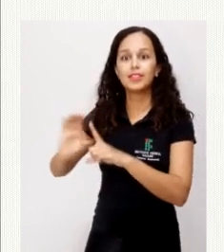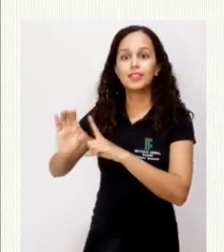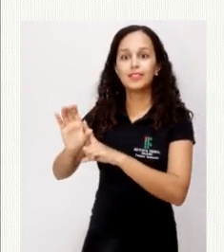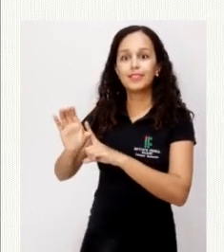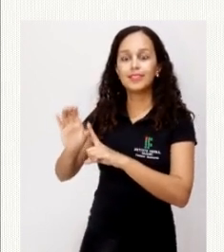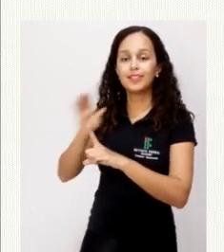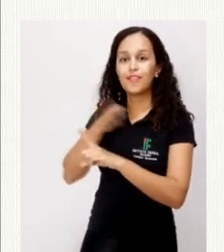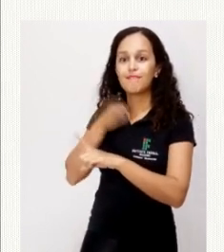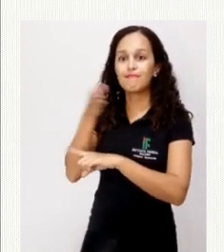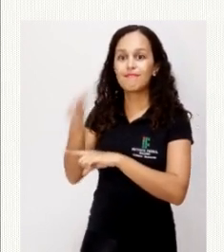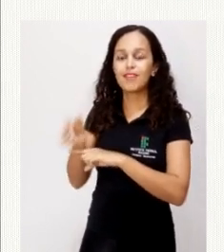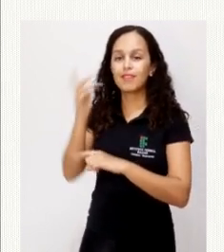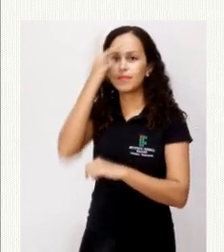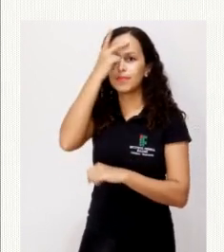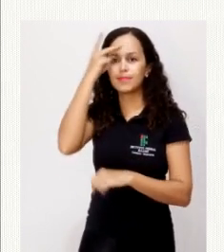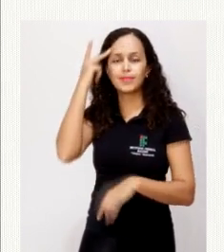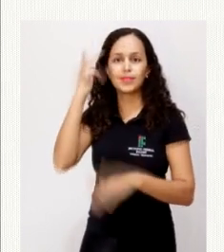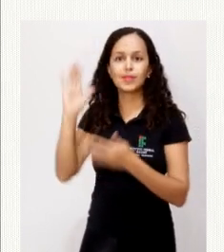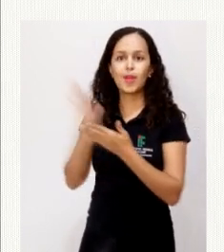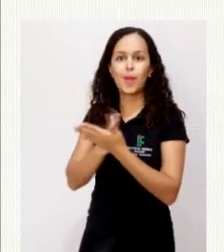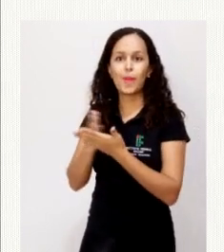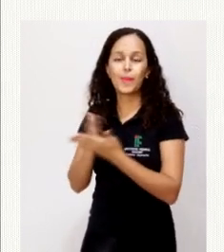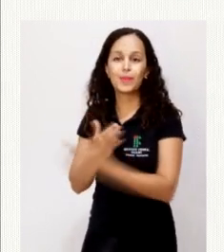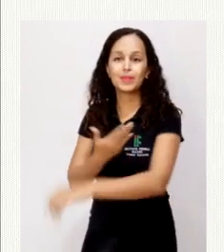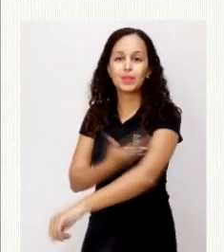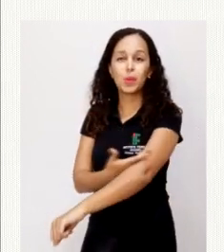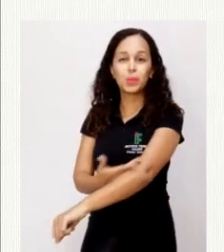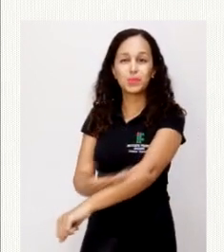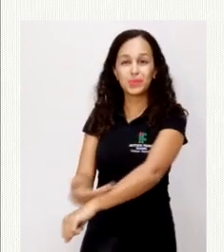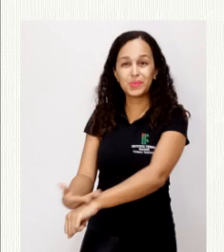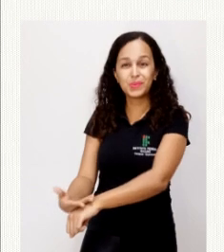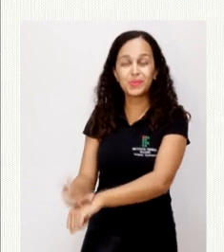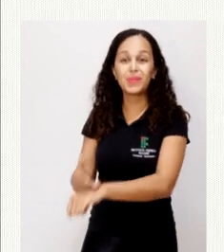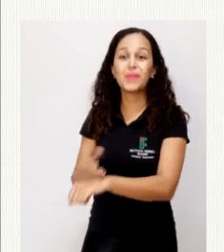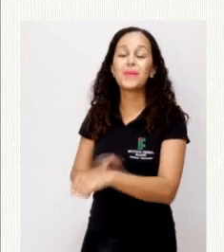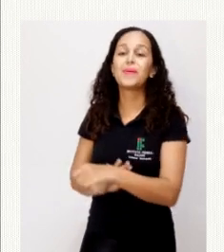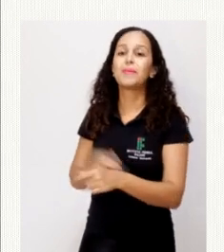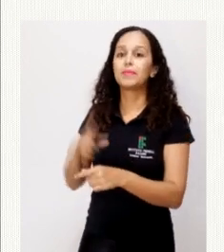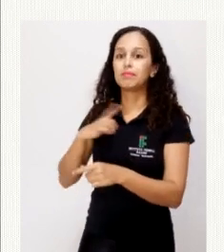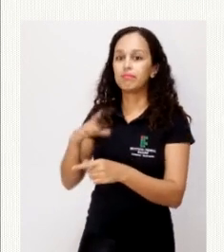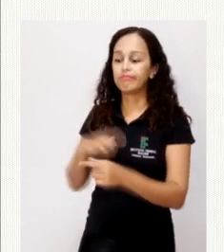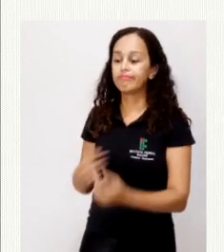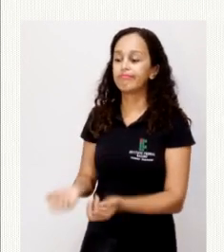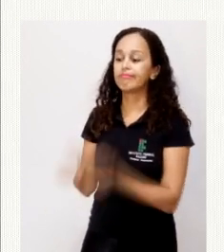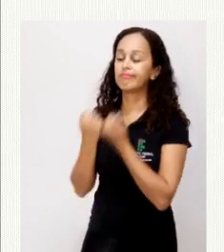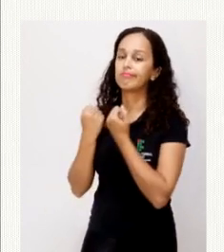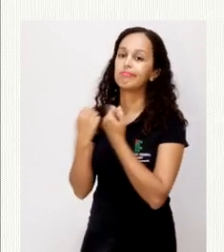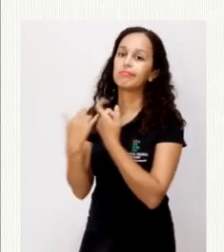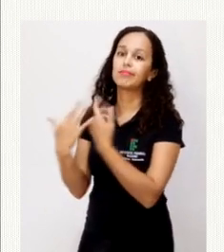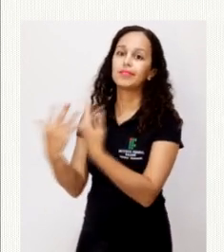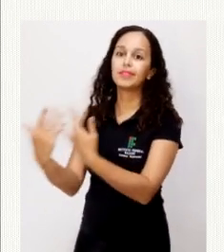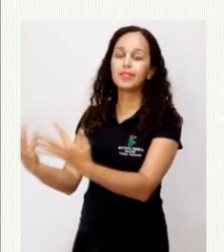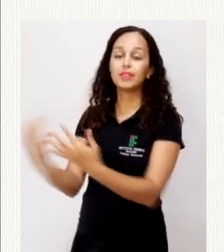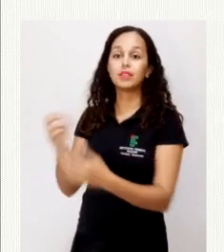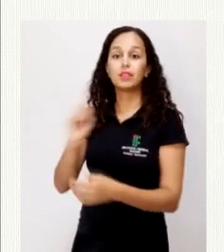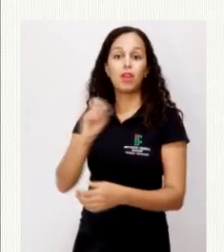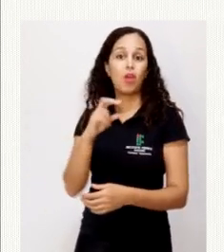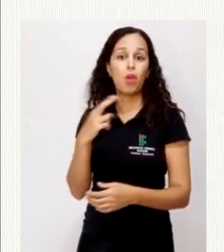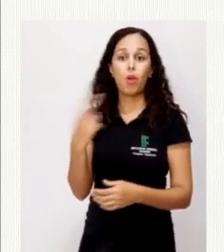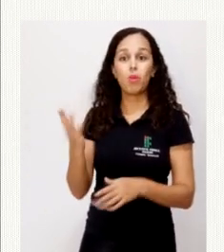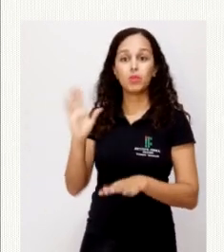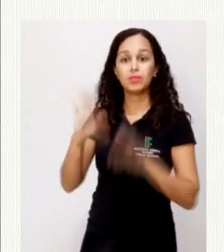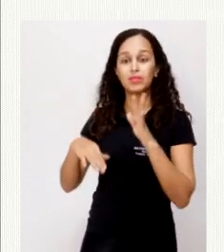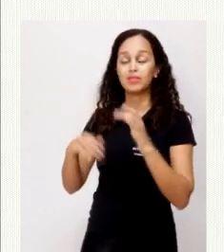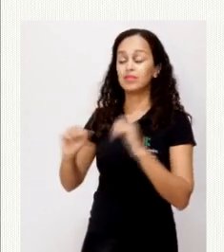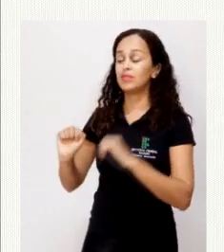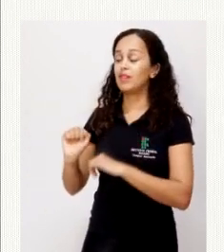comunidades, ainda consegue encontrar alguns agricultores tradicionais que têm, né, a plantação de punks nos seus quintais,